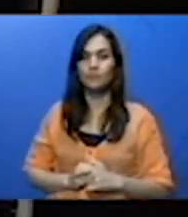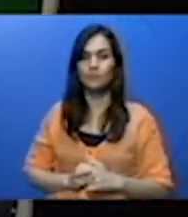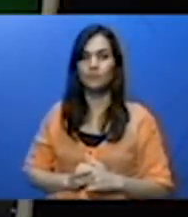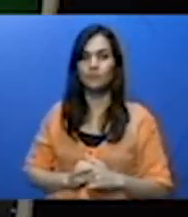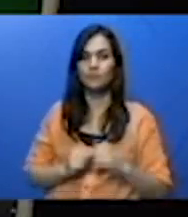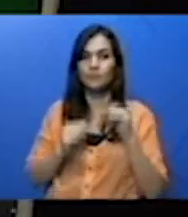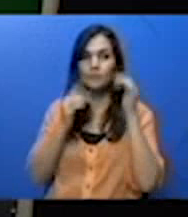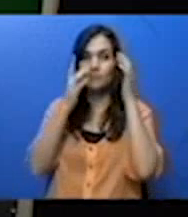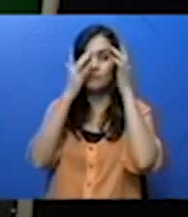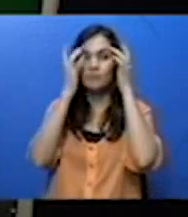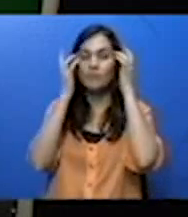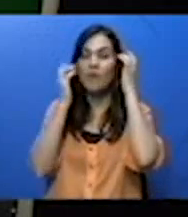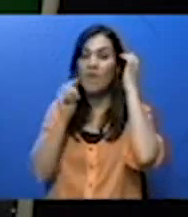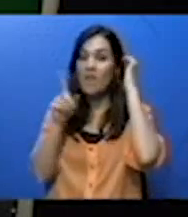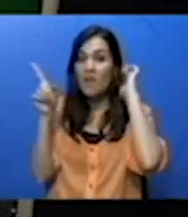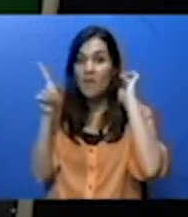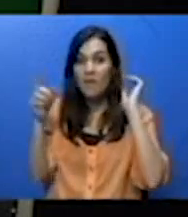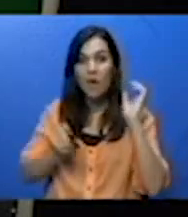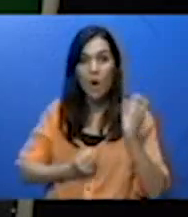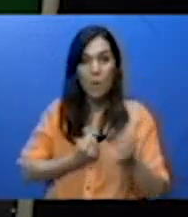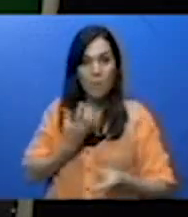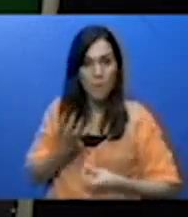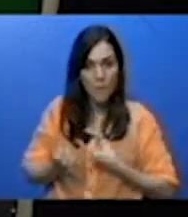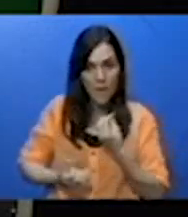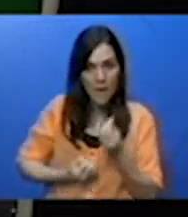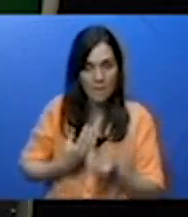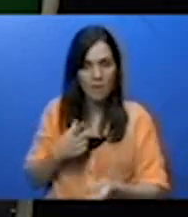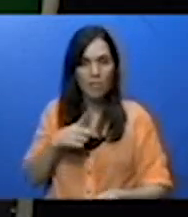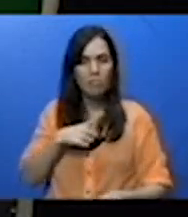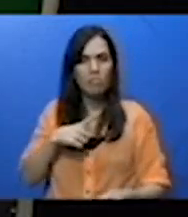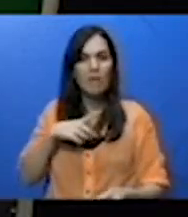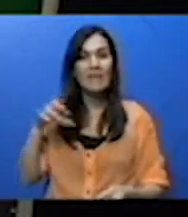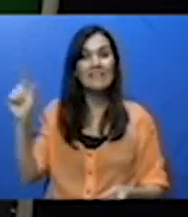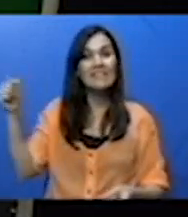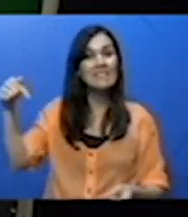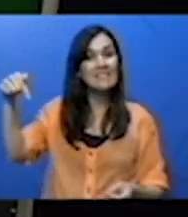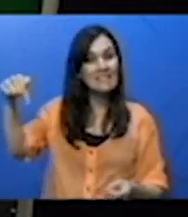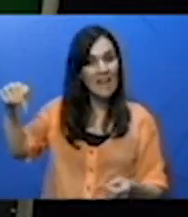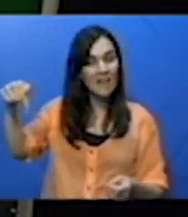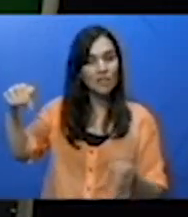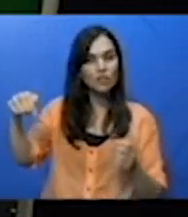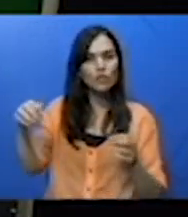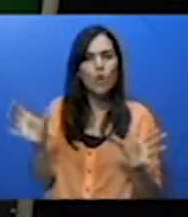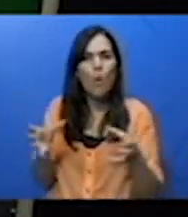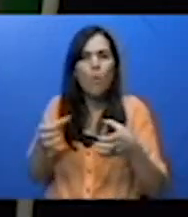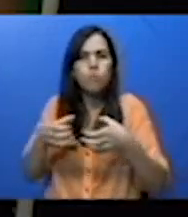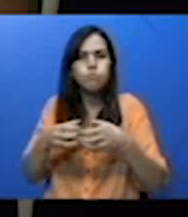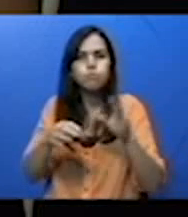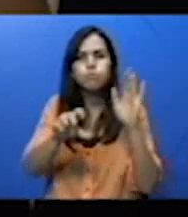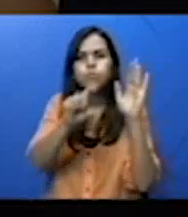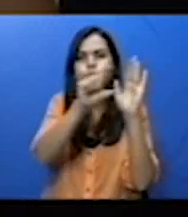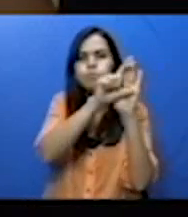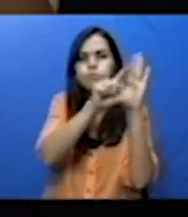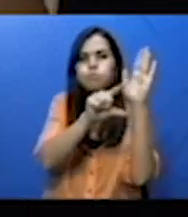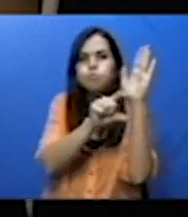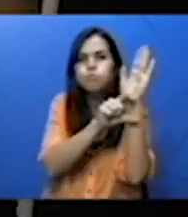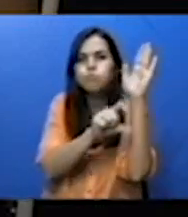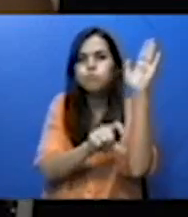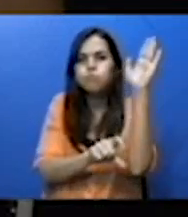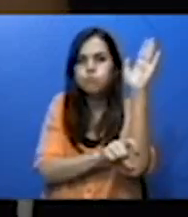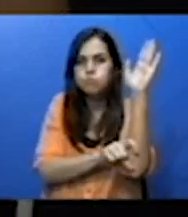Então, este poema tem 7 estrofes, que são os conjuntos de